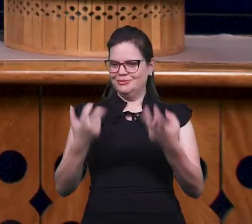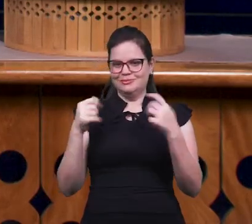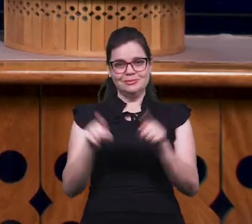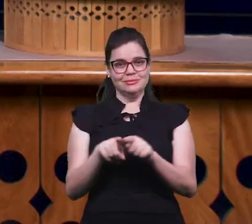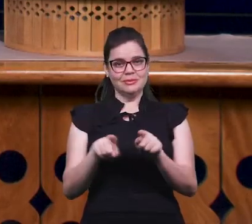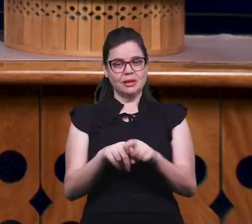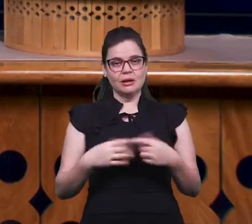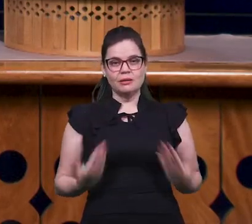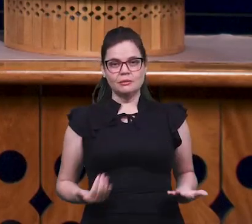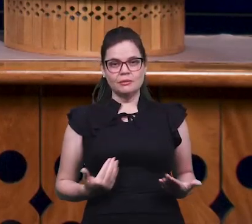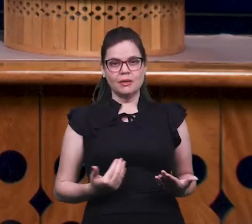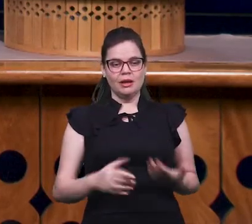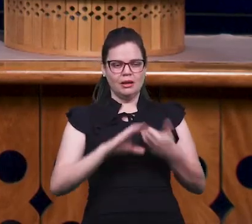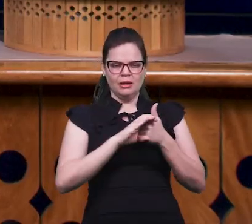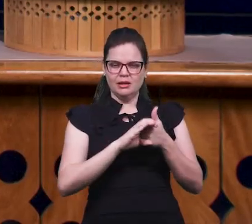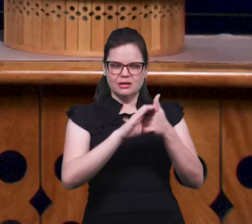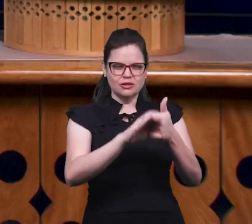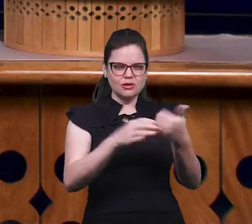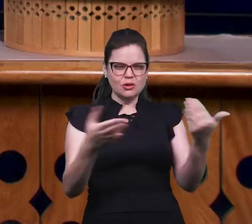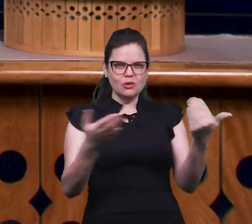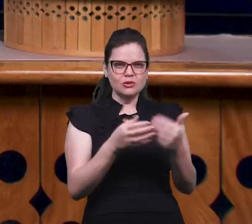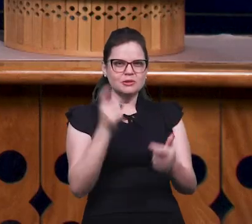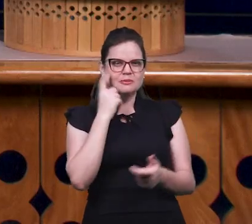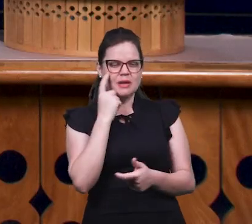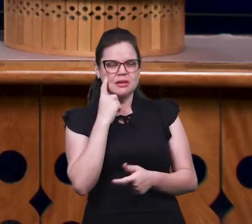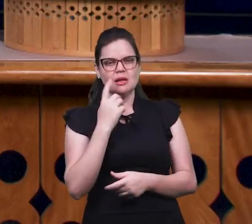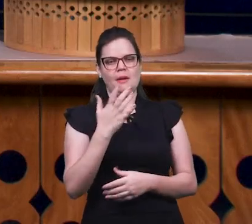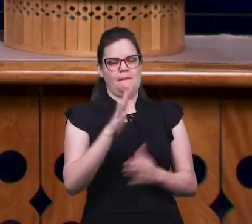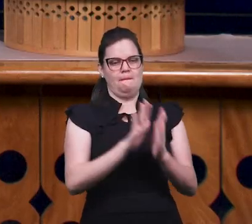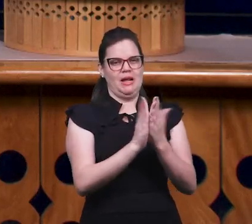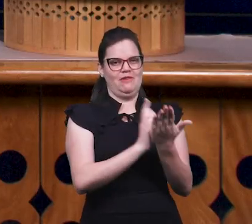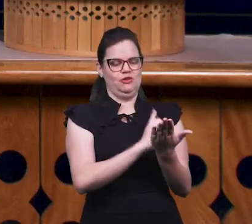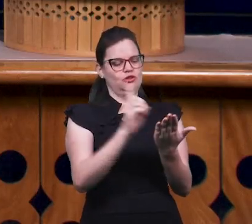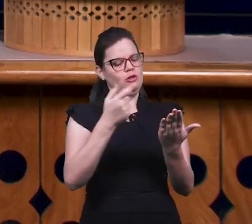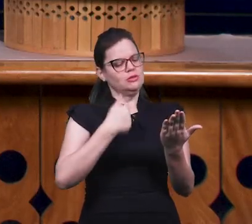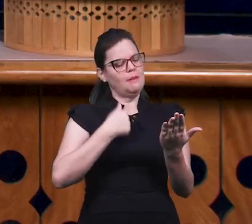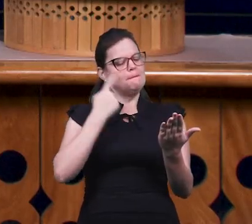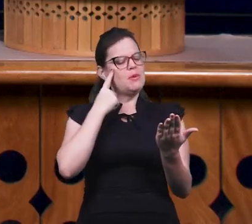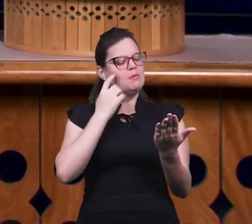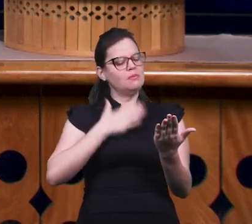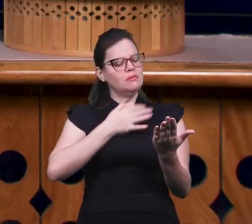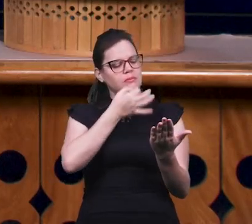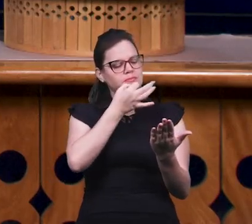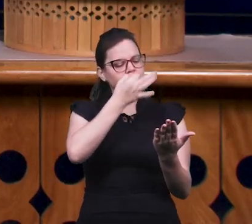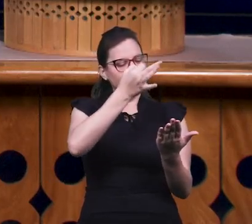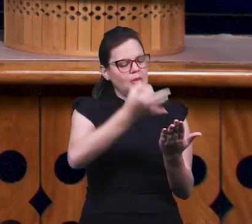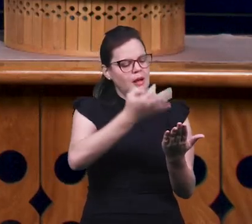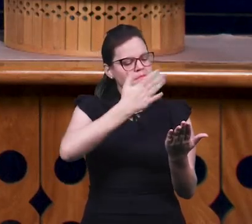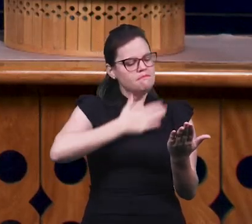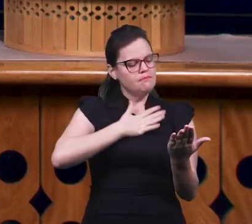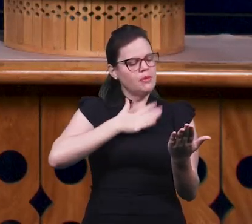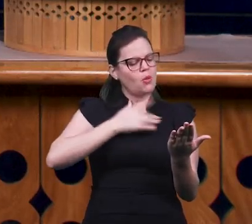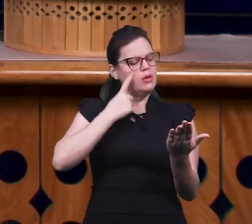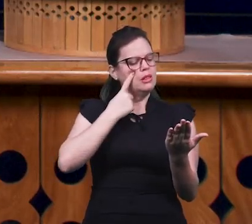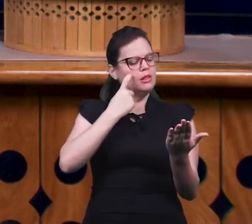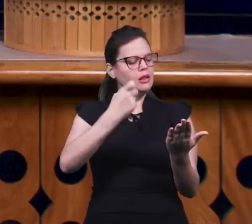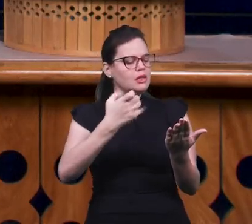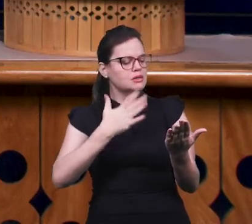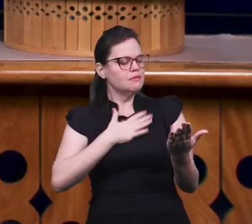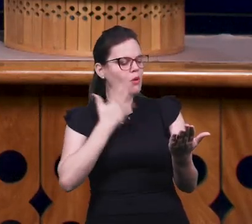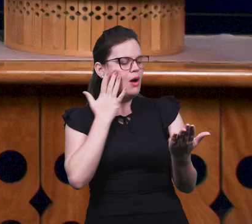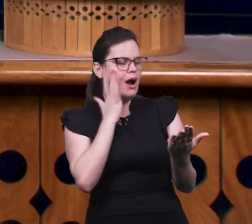desse jeito ainda, o cristianismo das pessoas, a interpretação da palavra é de acordo com o conhecimento humano, com a razão,